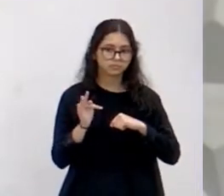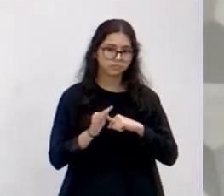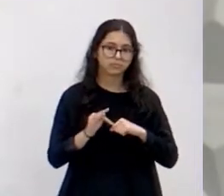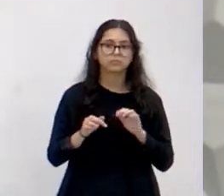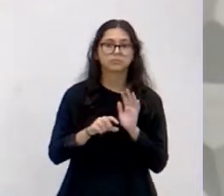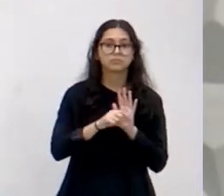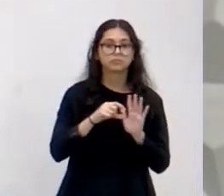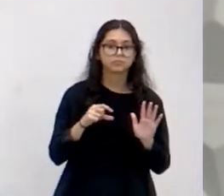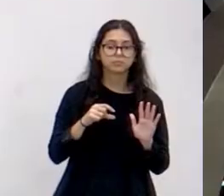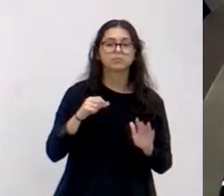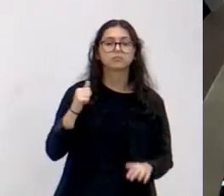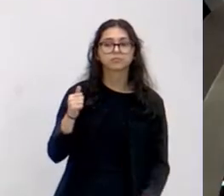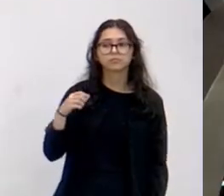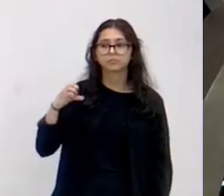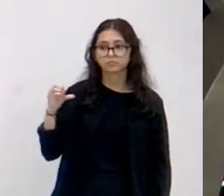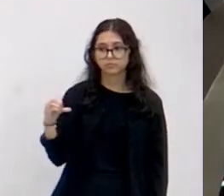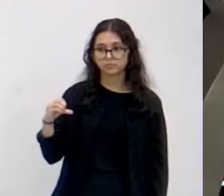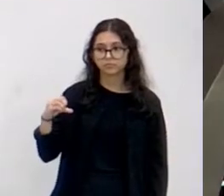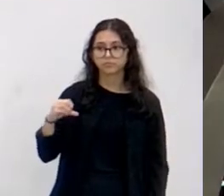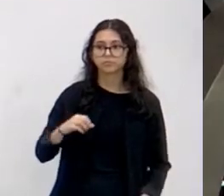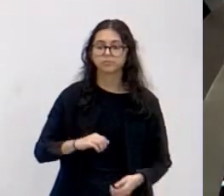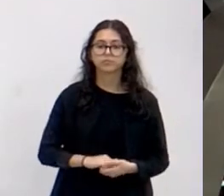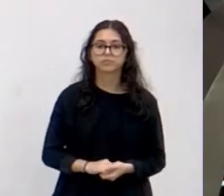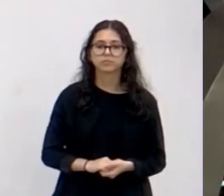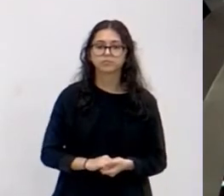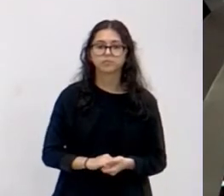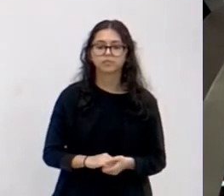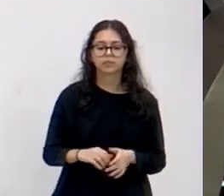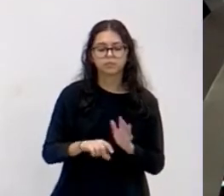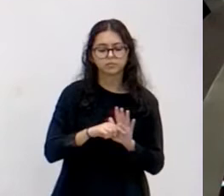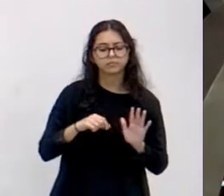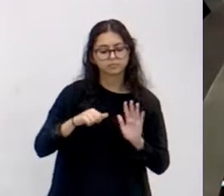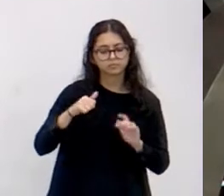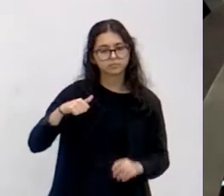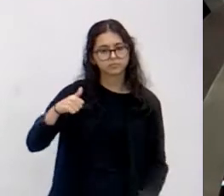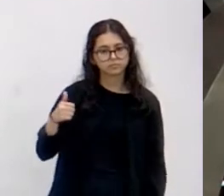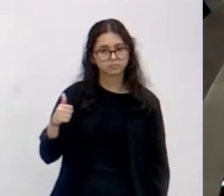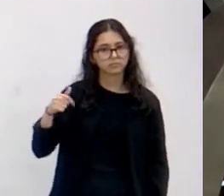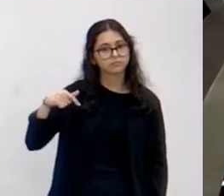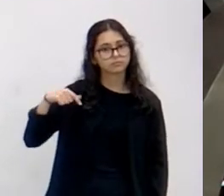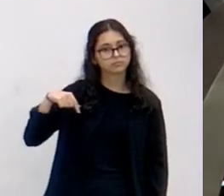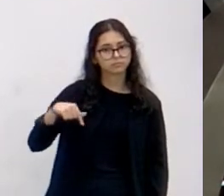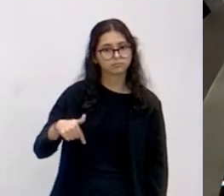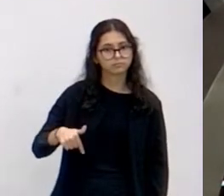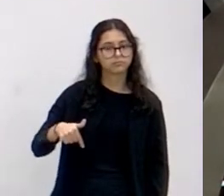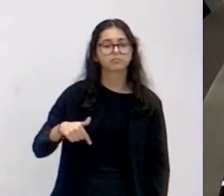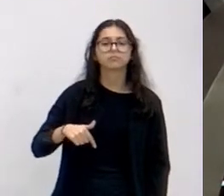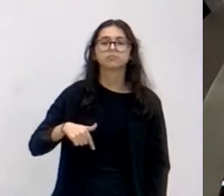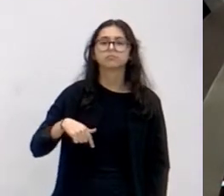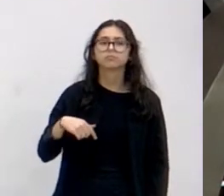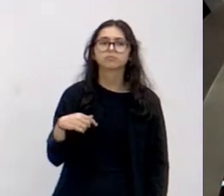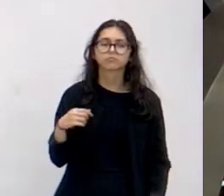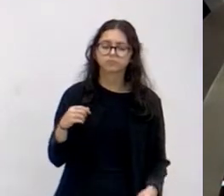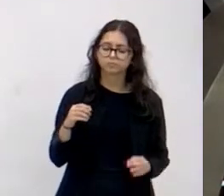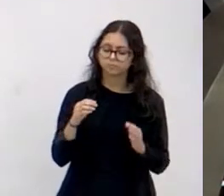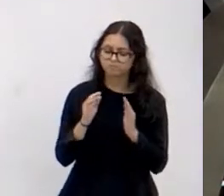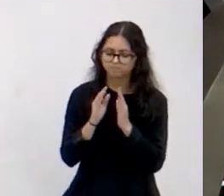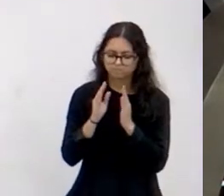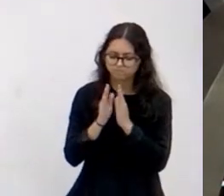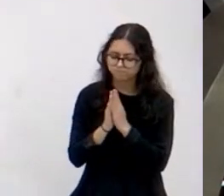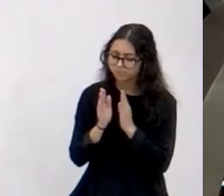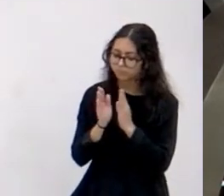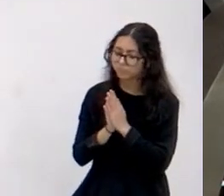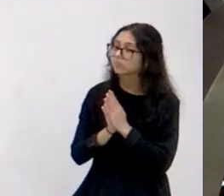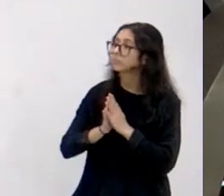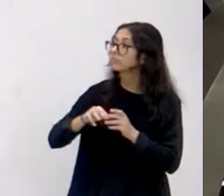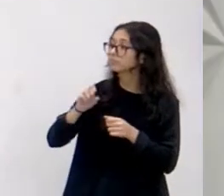oração do Capítulo 17 capítulo 18 é uma oração de Triunfo daquele homem que hora e venha seca daquele homem que hora